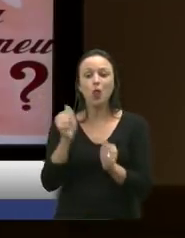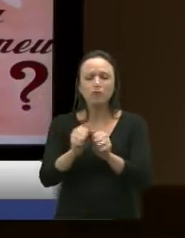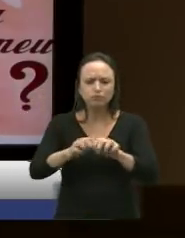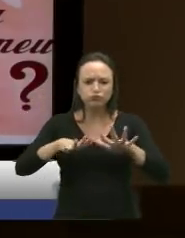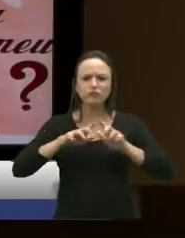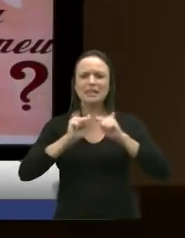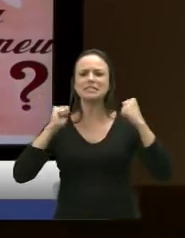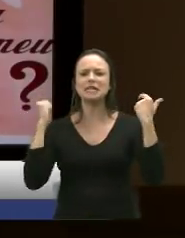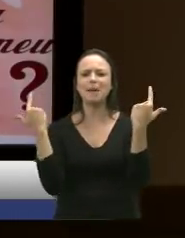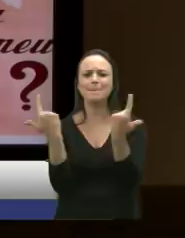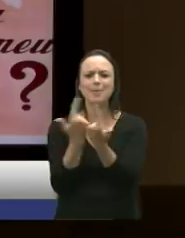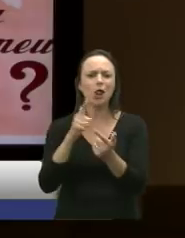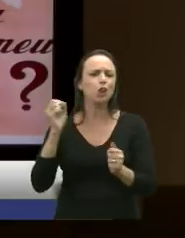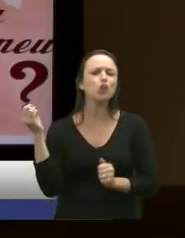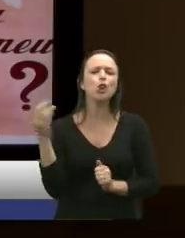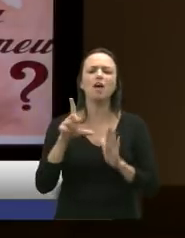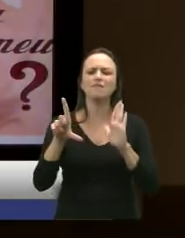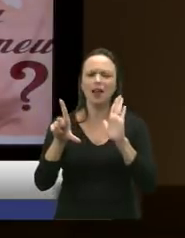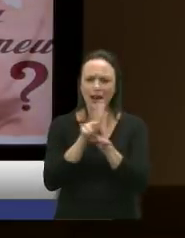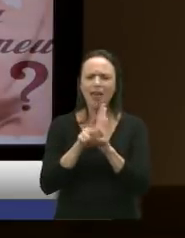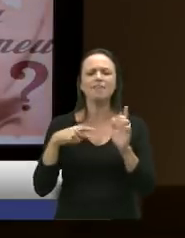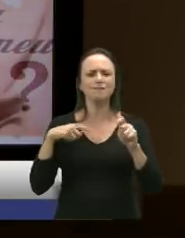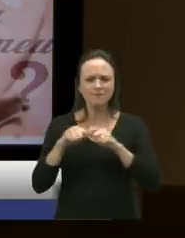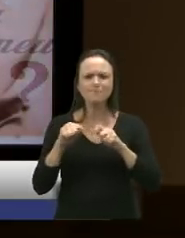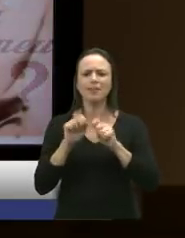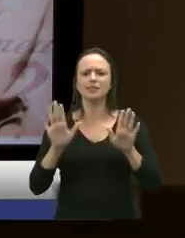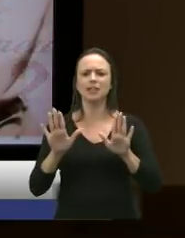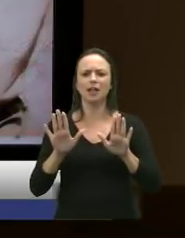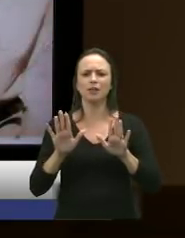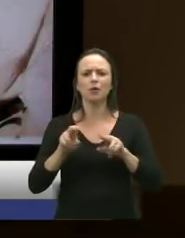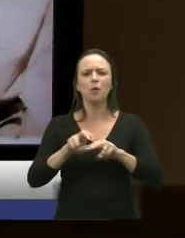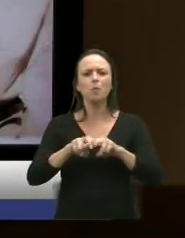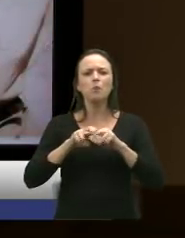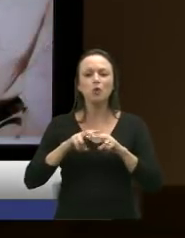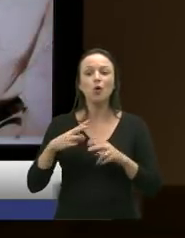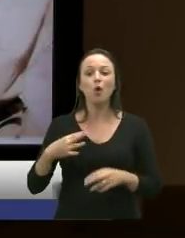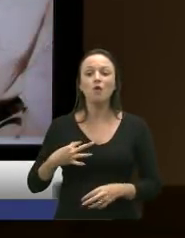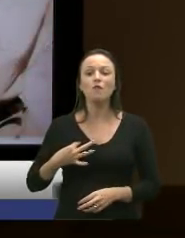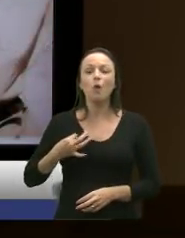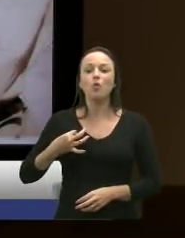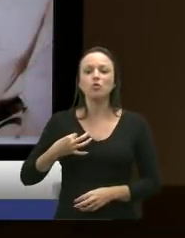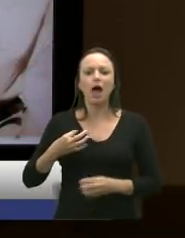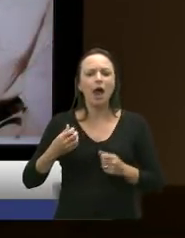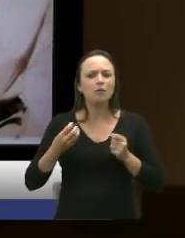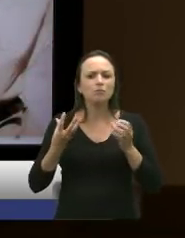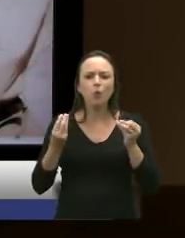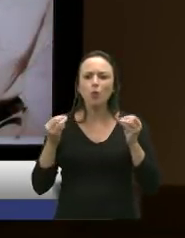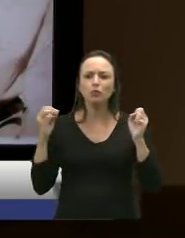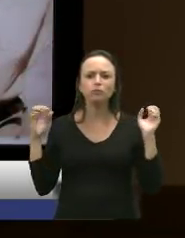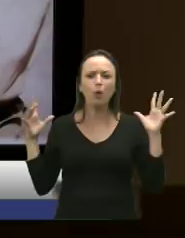nova Constituição, novas leis para o país. Por isso que o voluntariado foi tão grande e tão bonito.